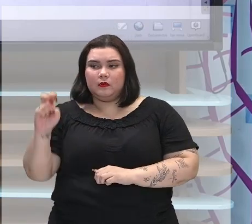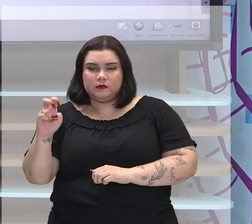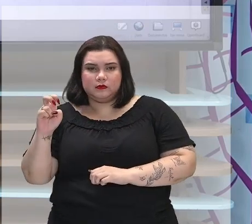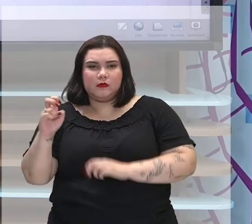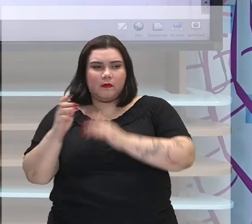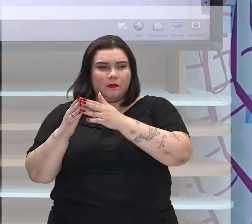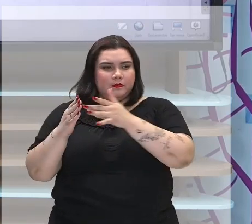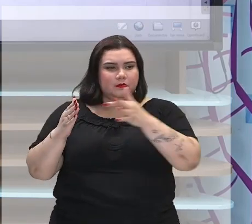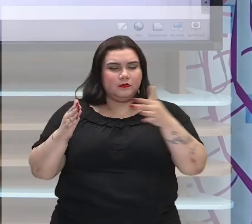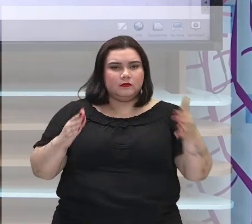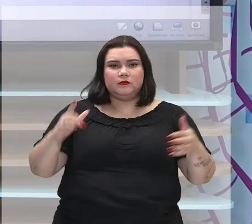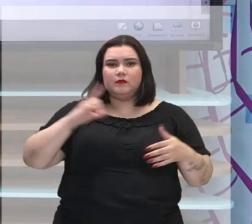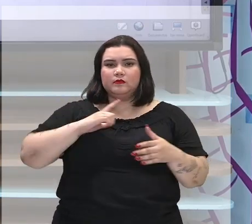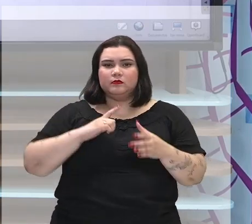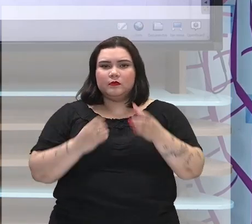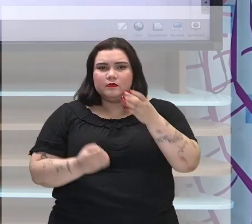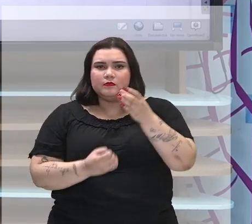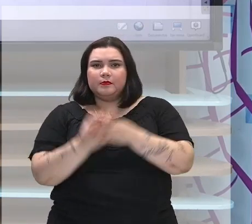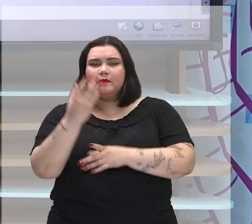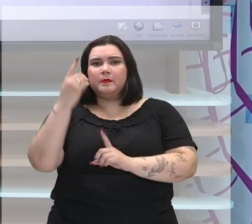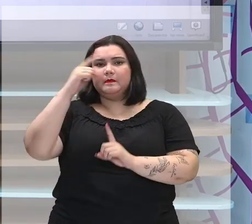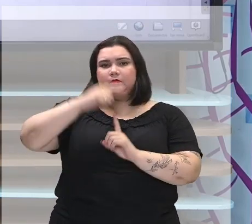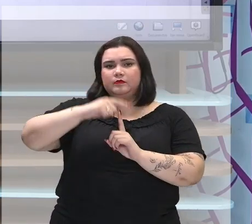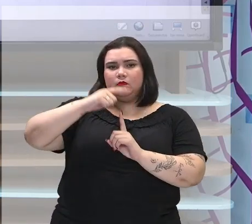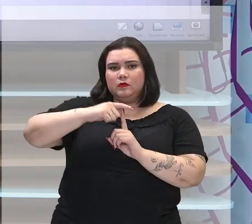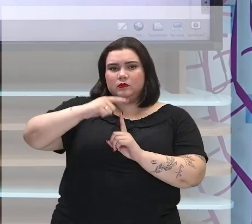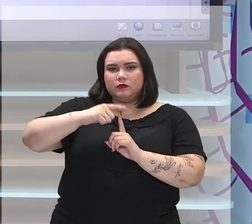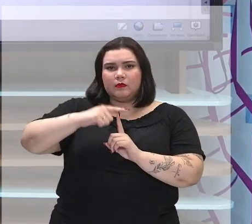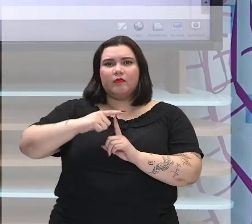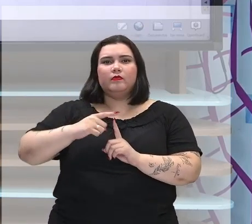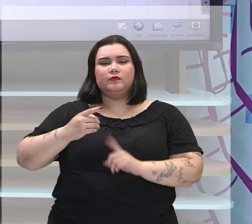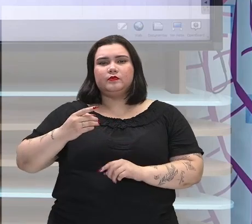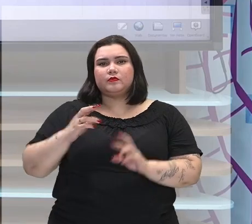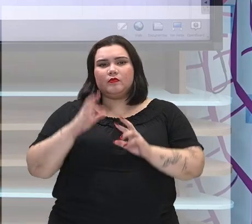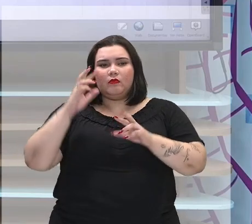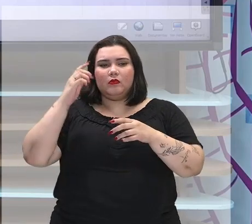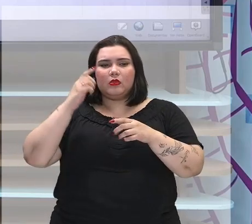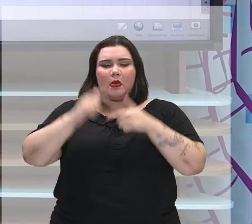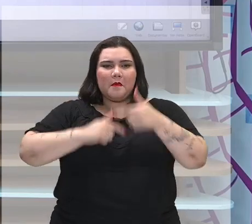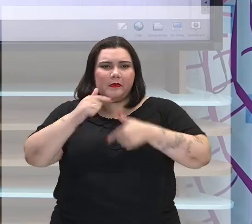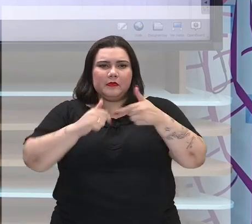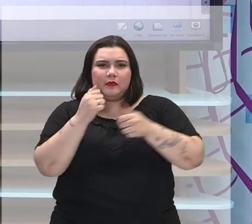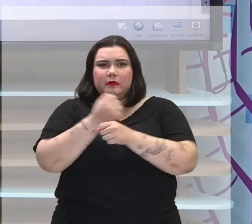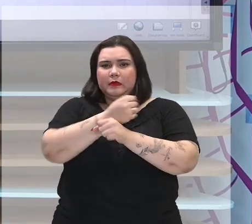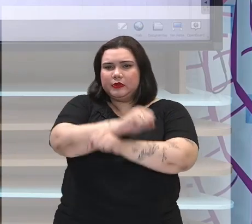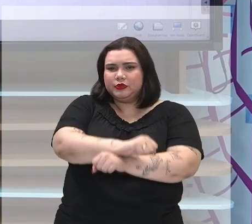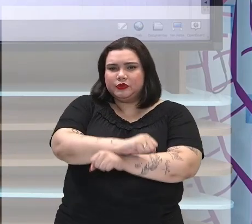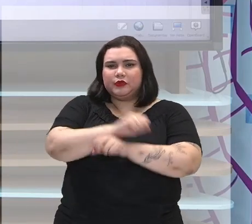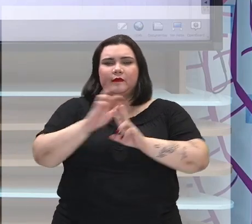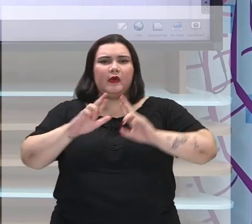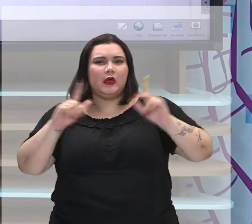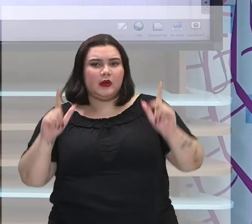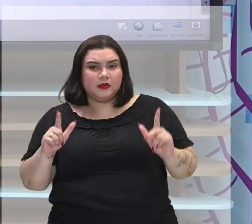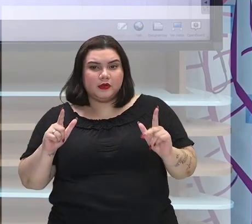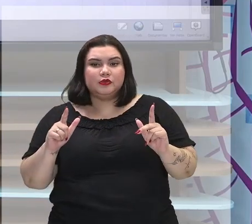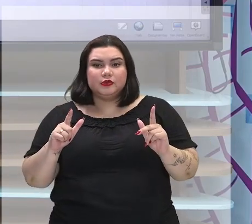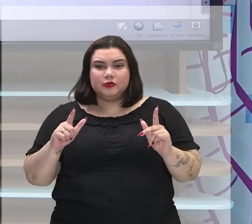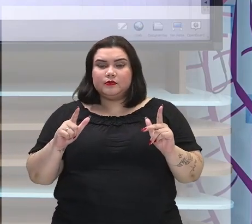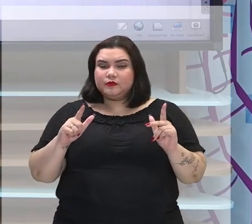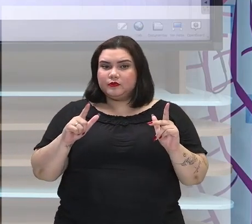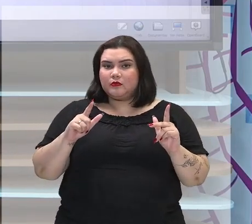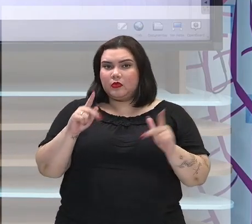desse estilo, desse modus operandi, né? Desse modo operacional por parte do povo